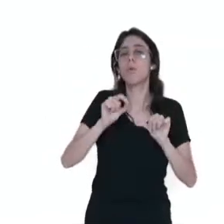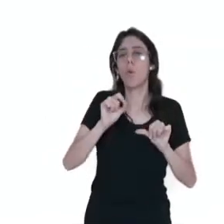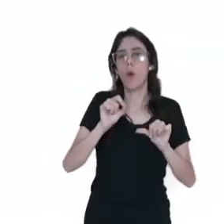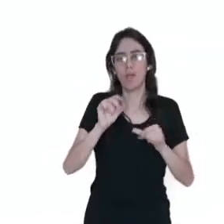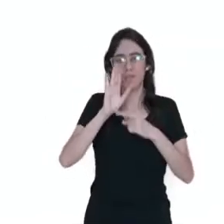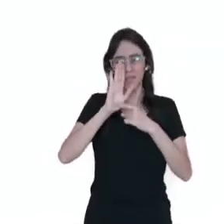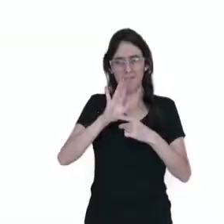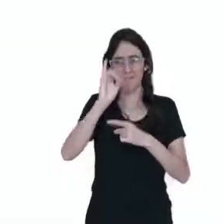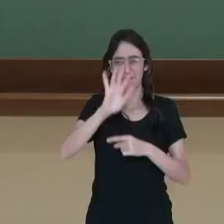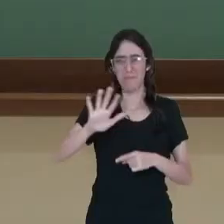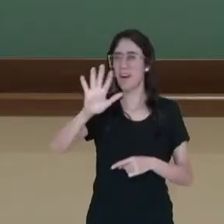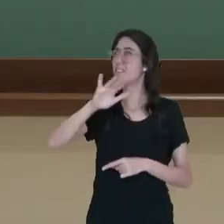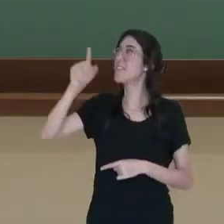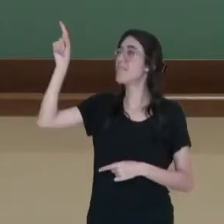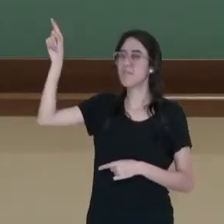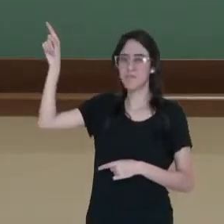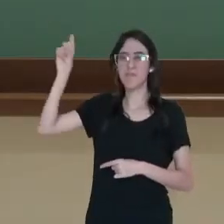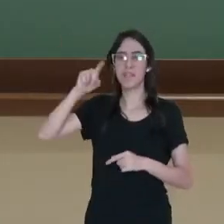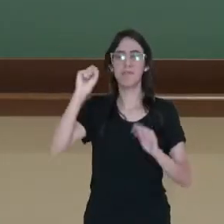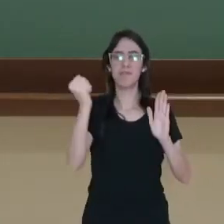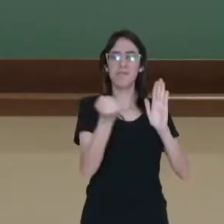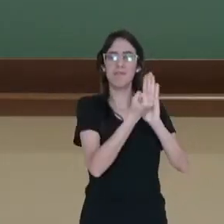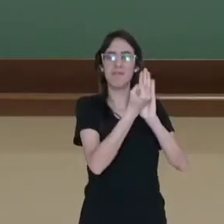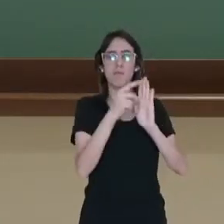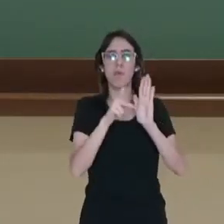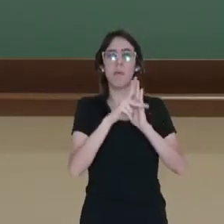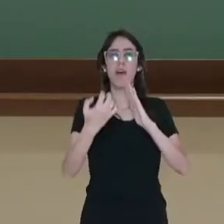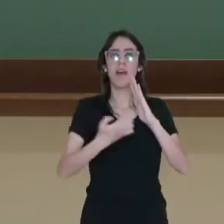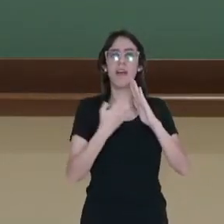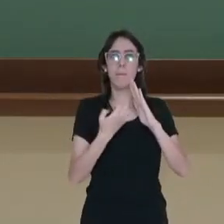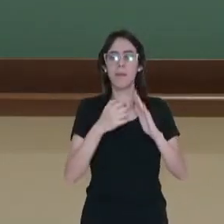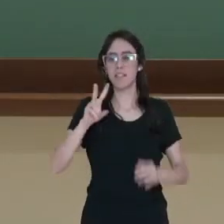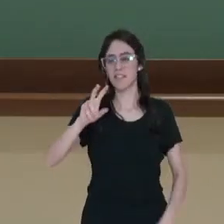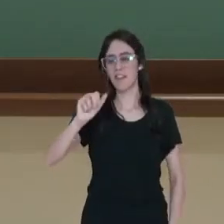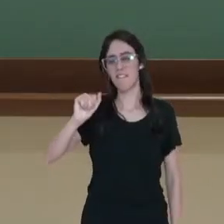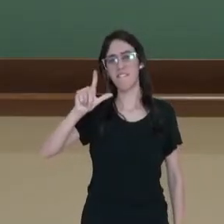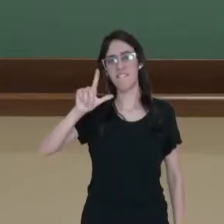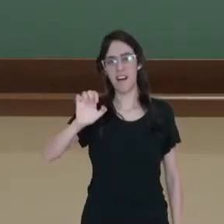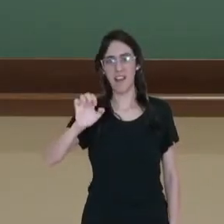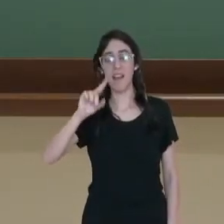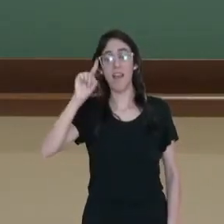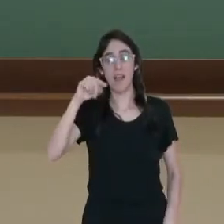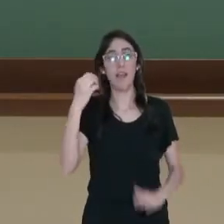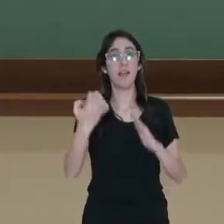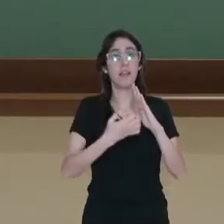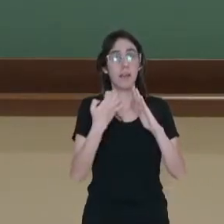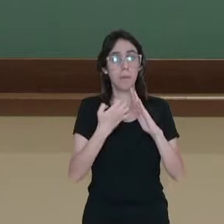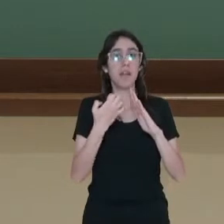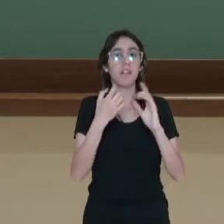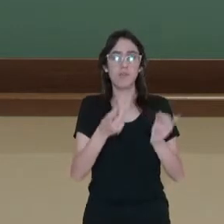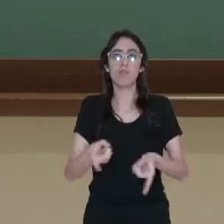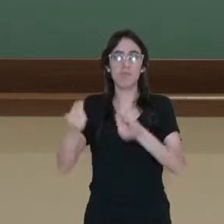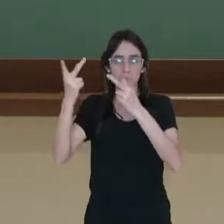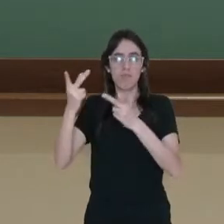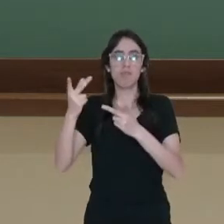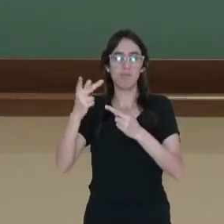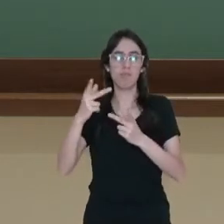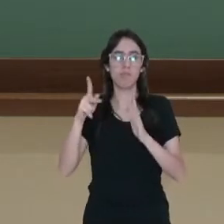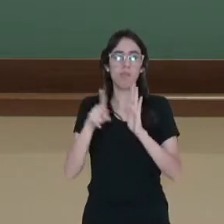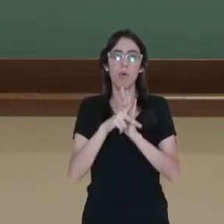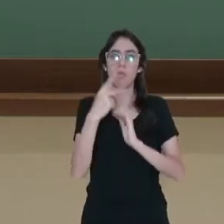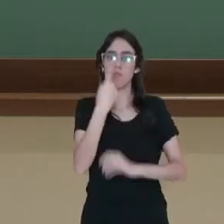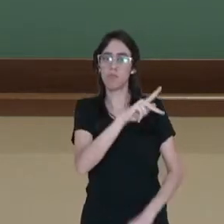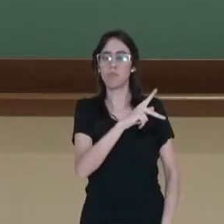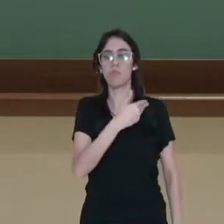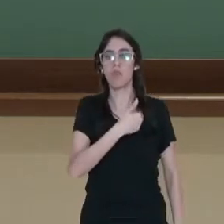ajuda a lembrar um pouco. É a logomarca e o símbolo da empresa Vale, uma das empresas privatizadas no governo de Fernando